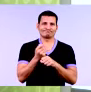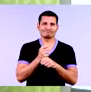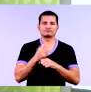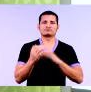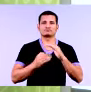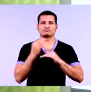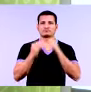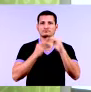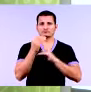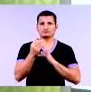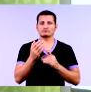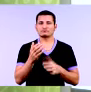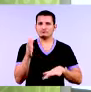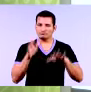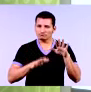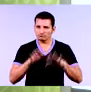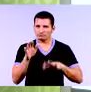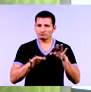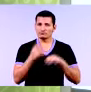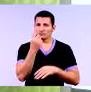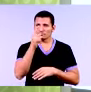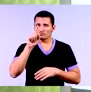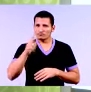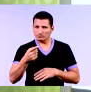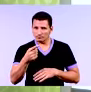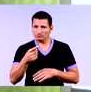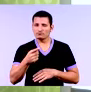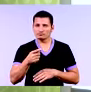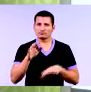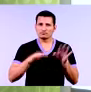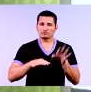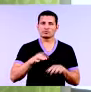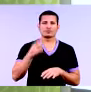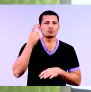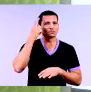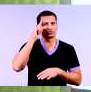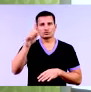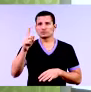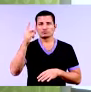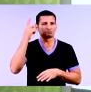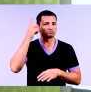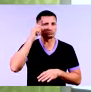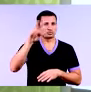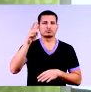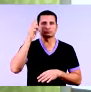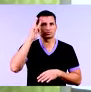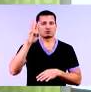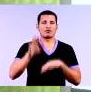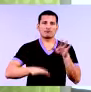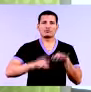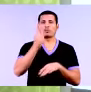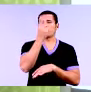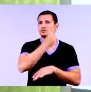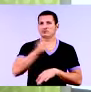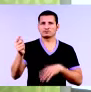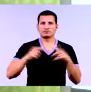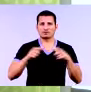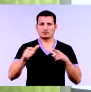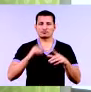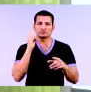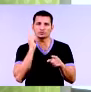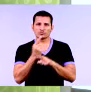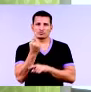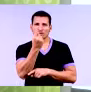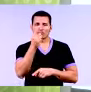às vezes uma vírgula dessa tira um dia, 2, 3, às vezes uma semana de trabalho para encontrar